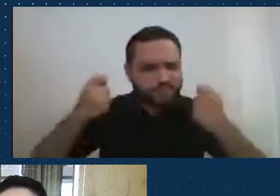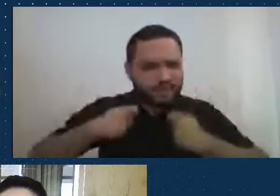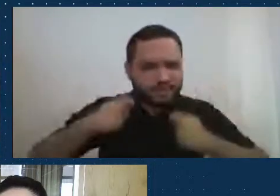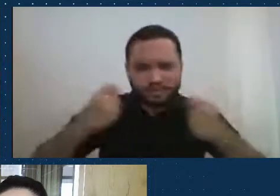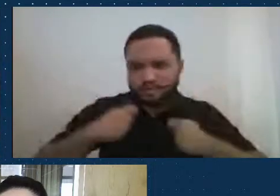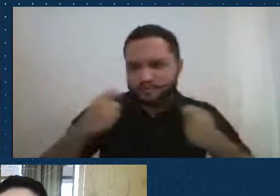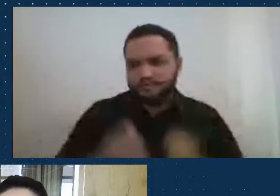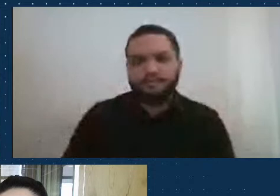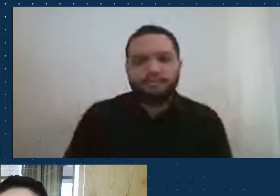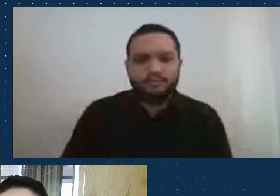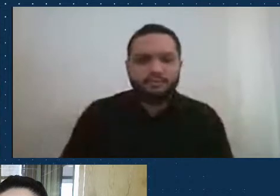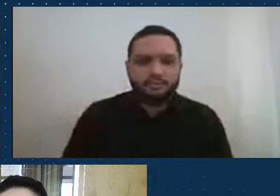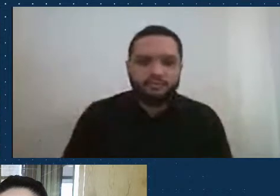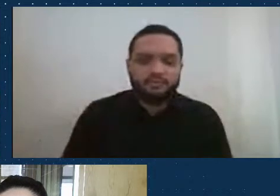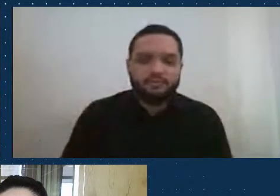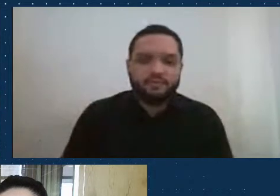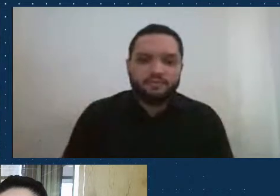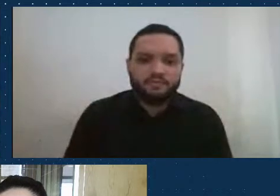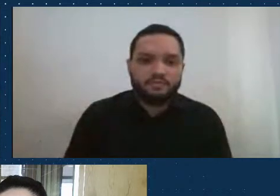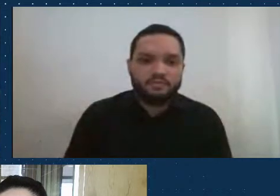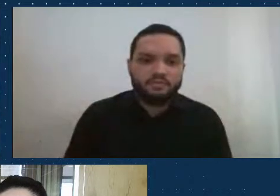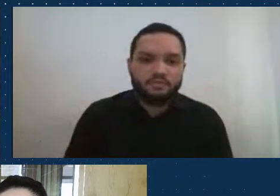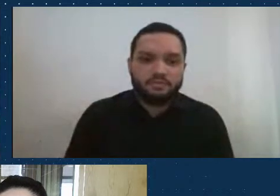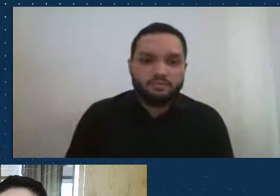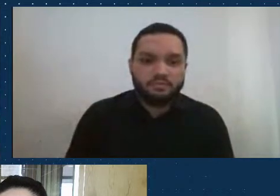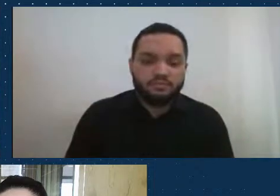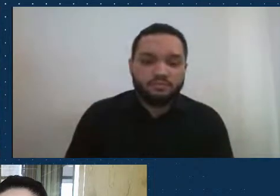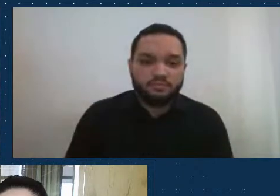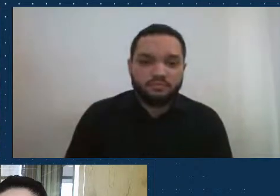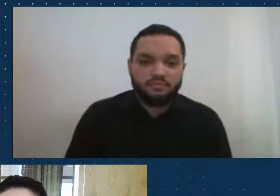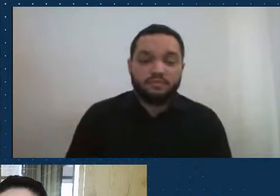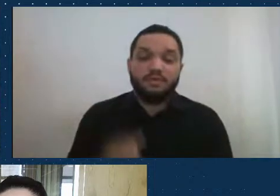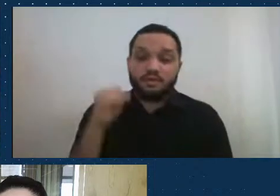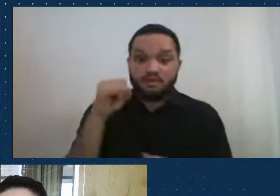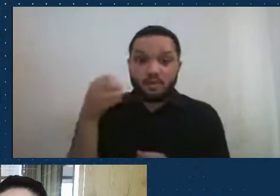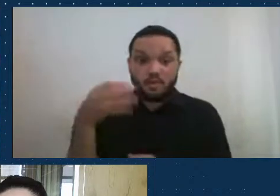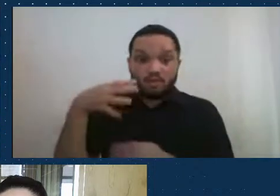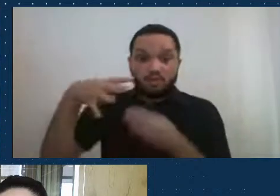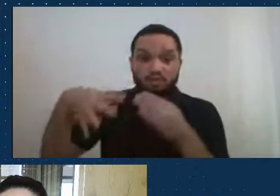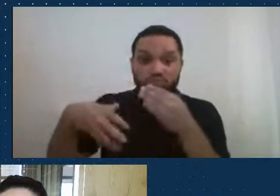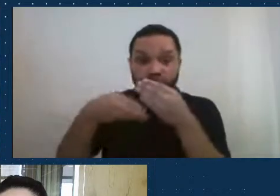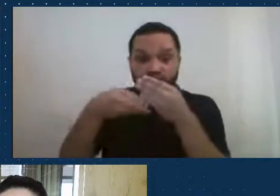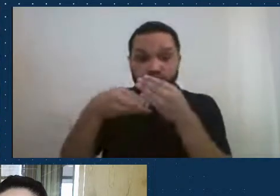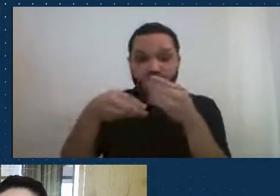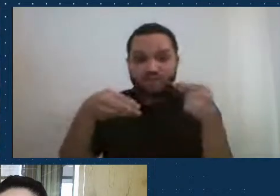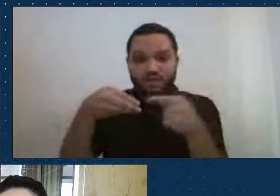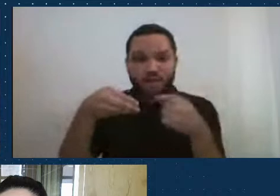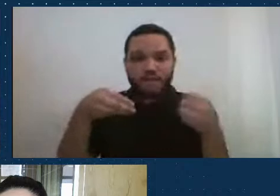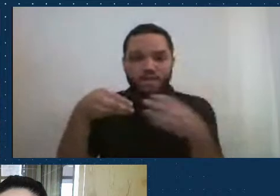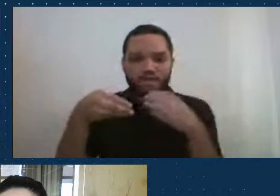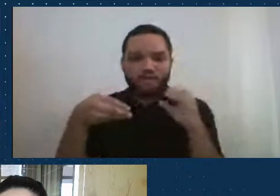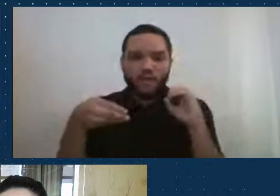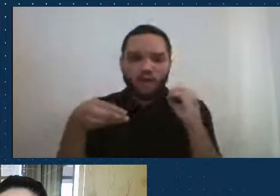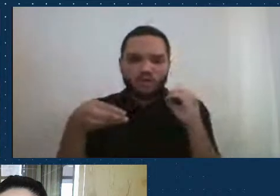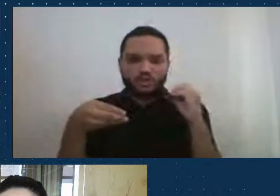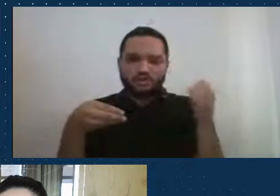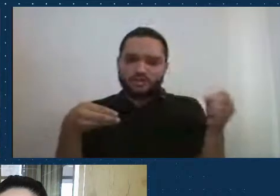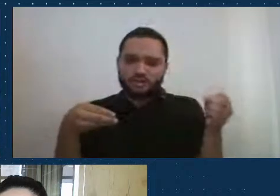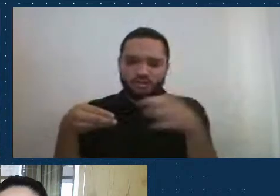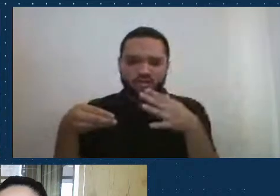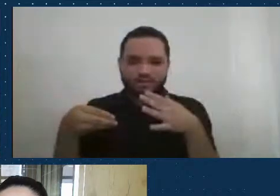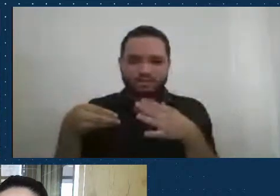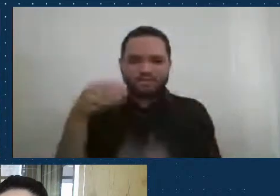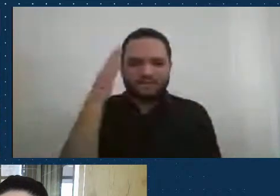se dizer sobre o mesmo tema. E é nesse algo a mais que está a novidade, que está a originalidade. Não sei se consegui